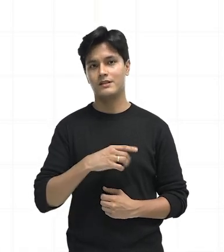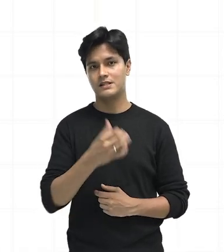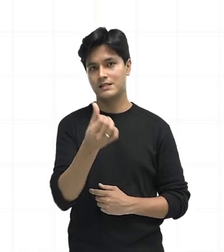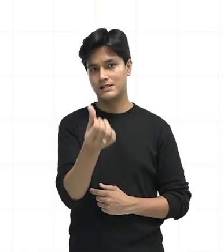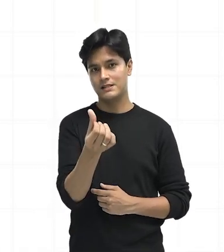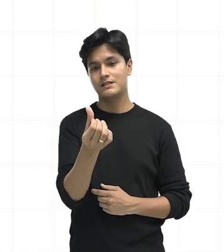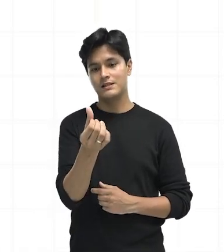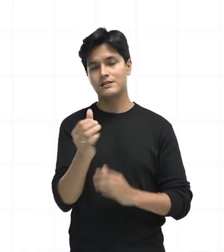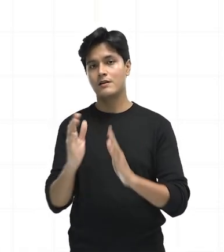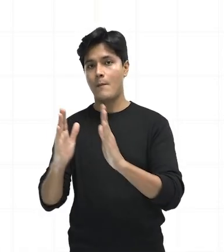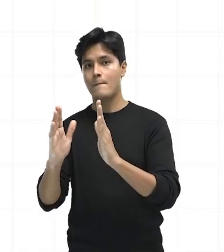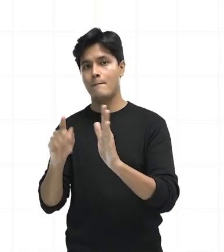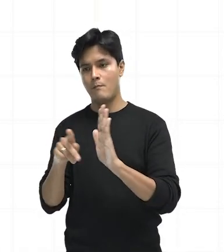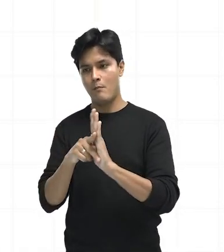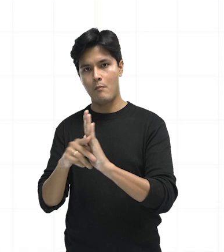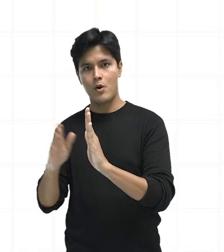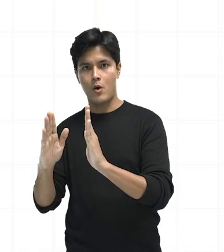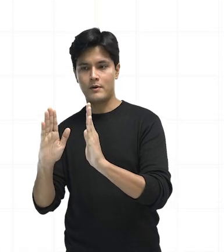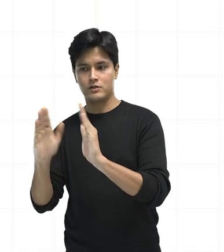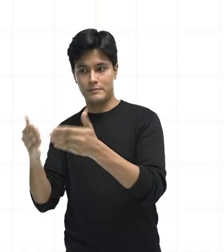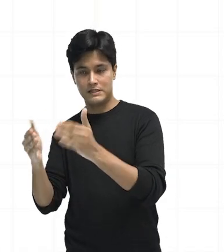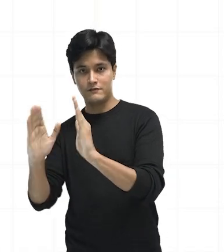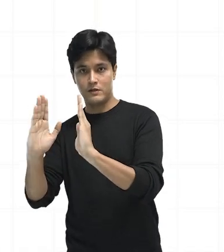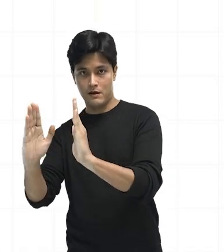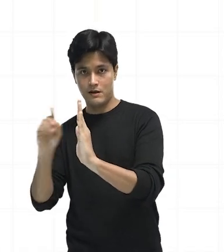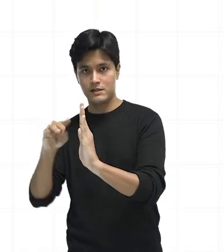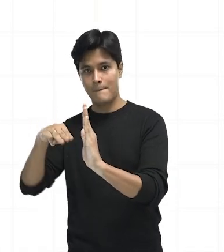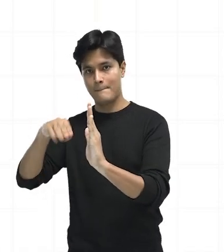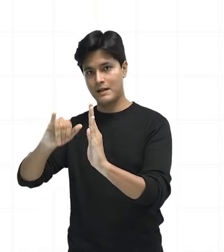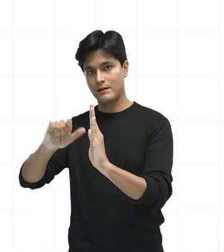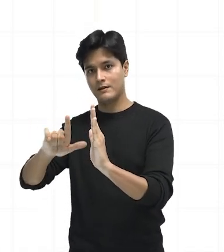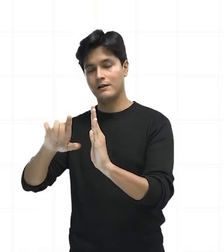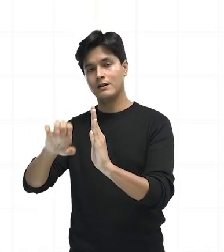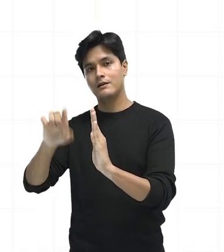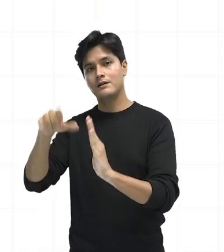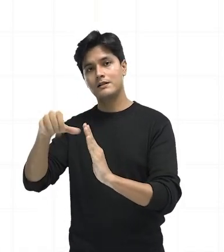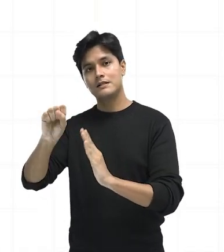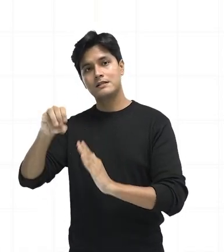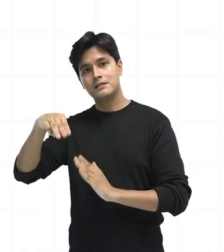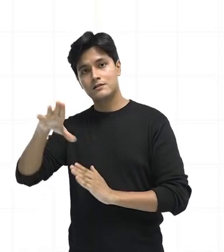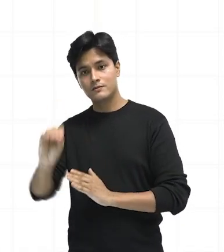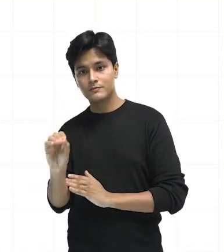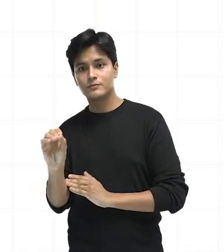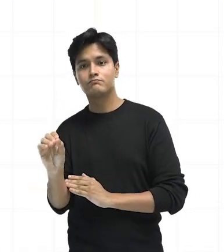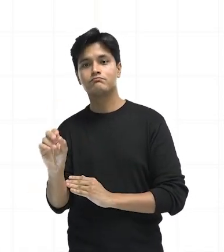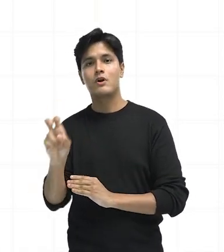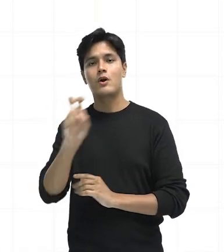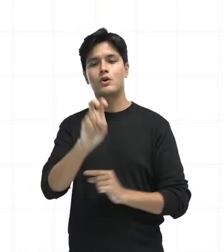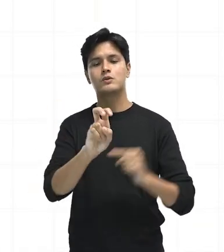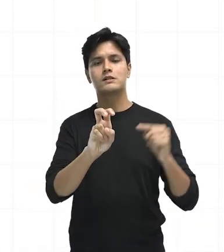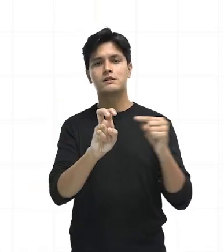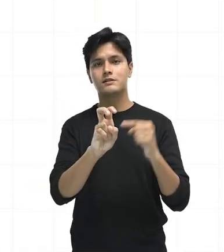milésimos, tá? 6 milésimos. E o 5? O 5 são 5